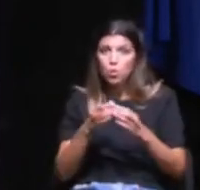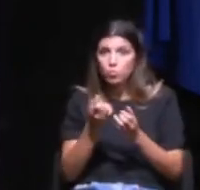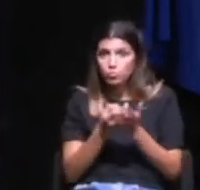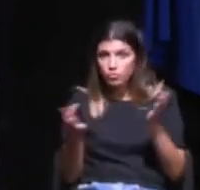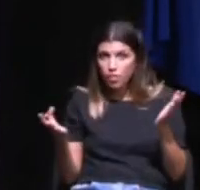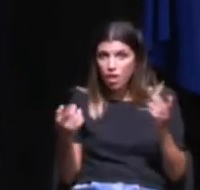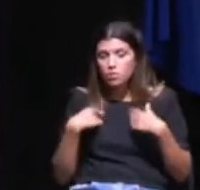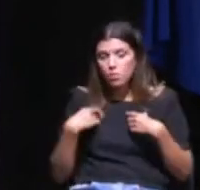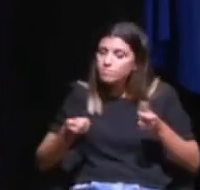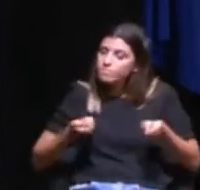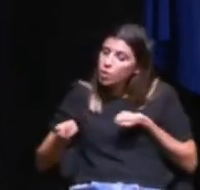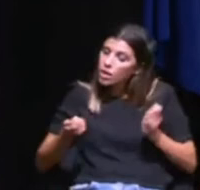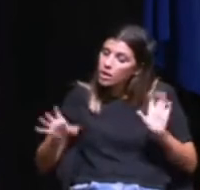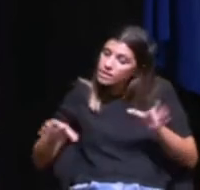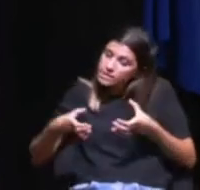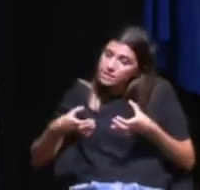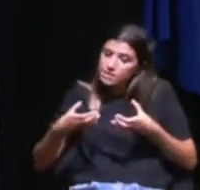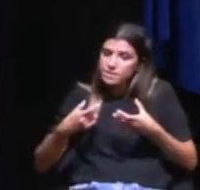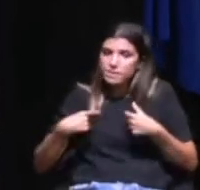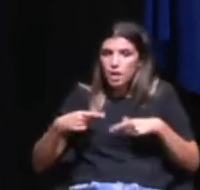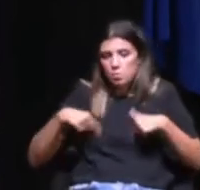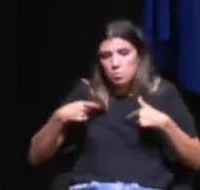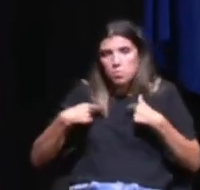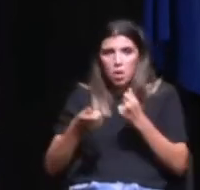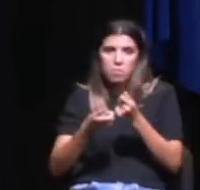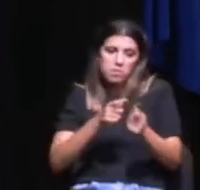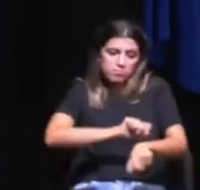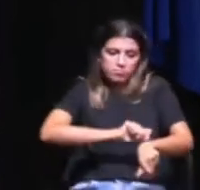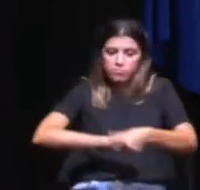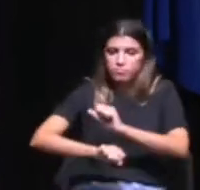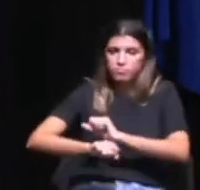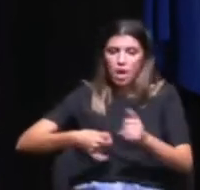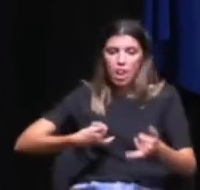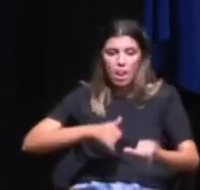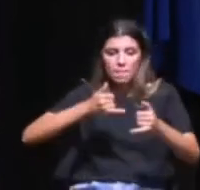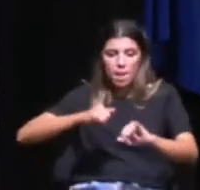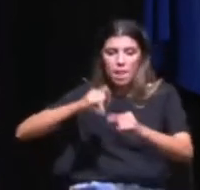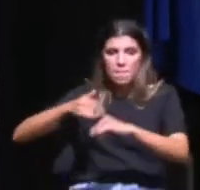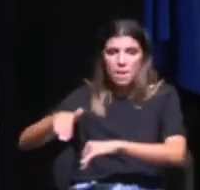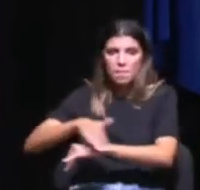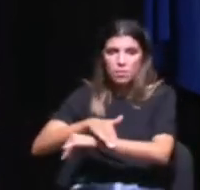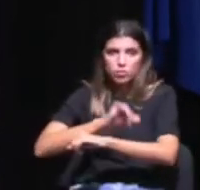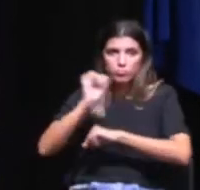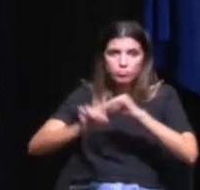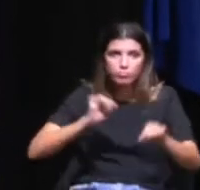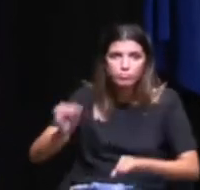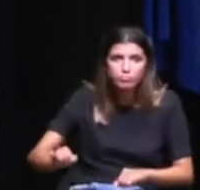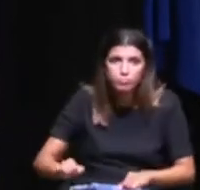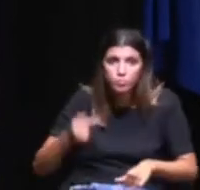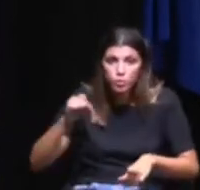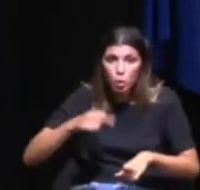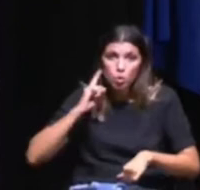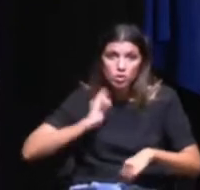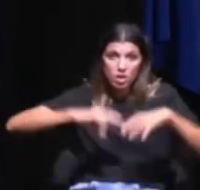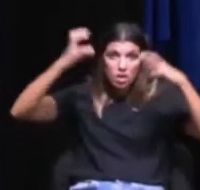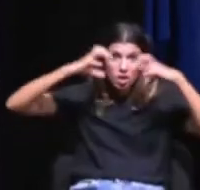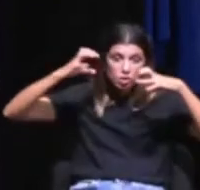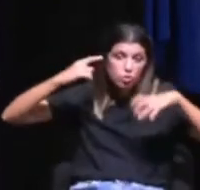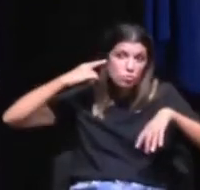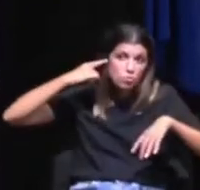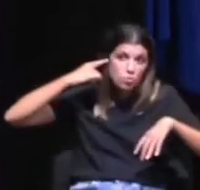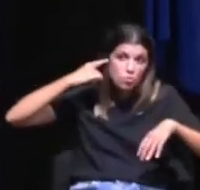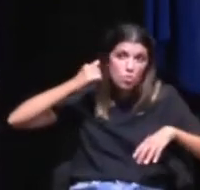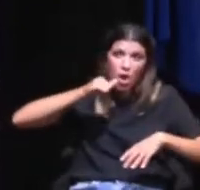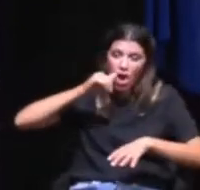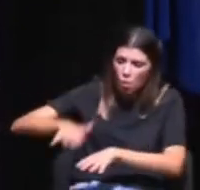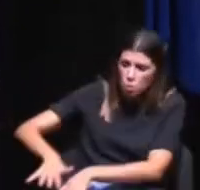de cidadãs se organizaram para tratar do assunto pelas suas mãos e andam aí a limpar as suas ruas. Hoje, dia de chuva, registaram-se inundações